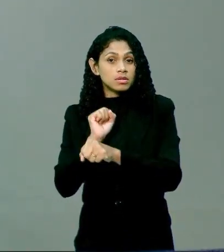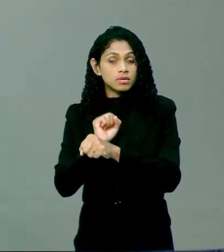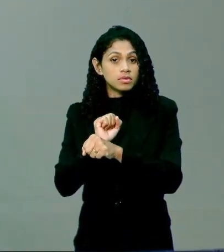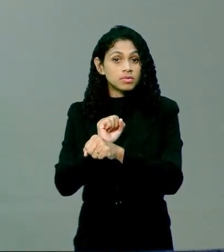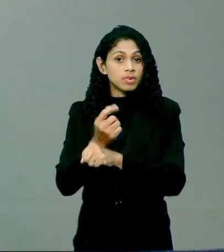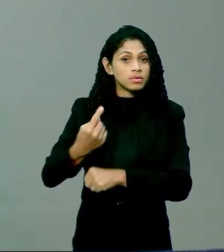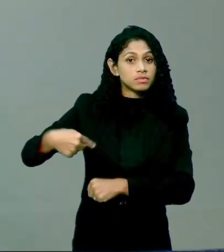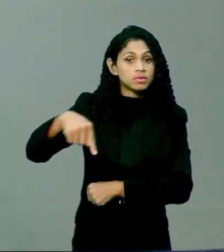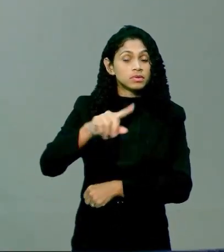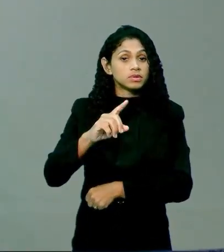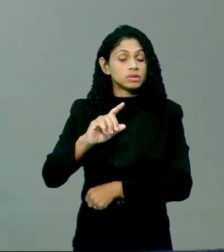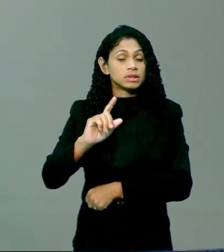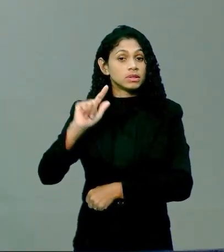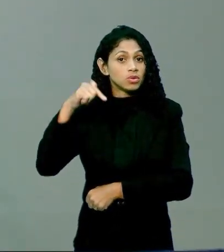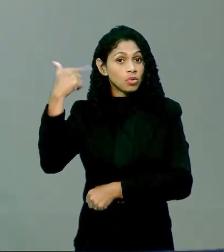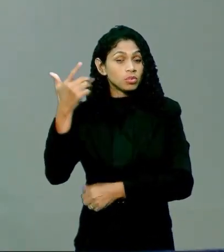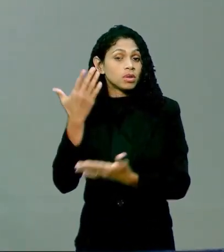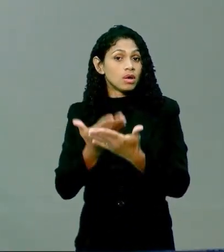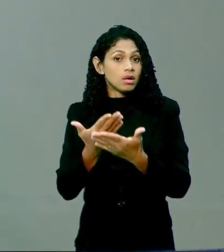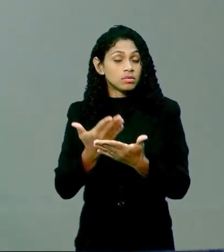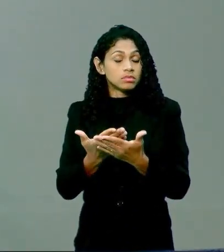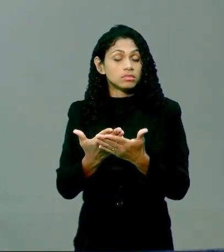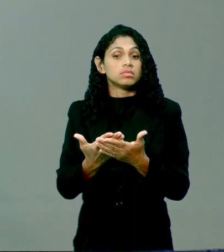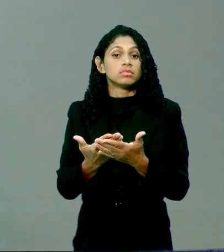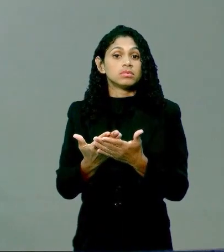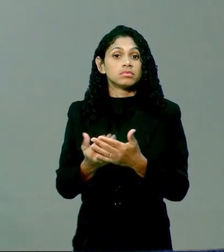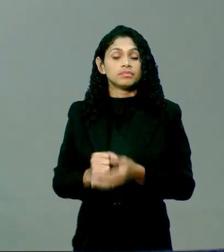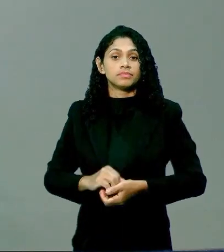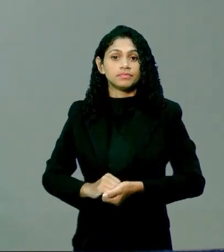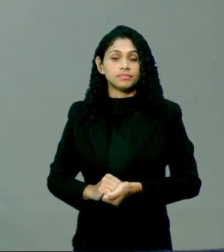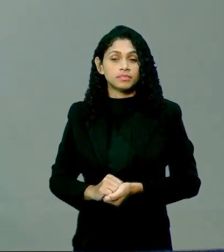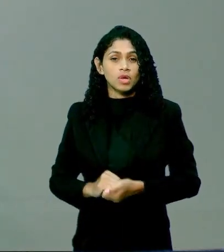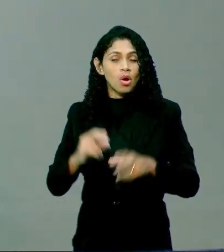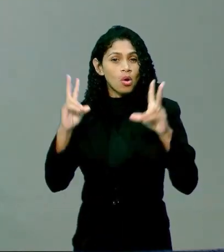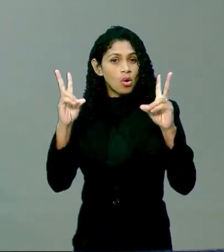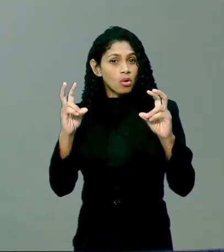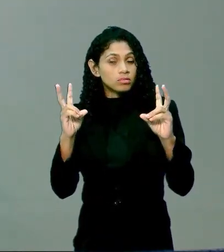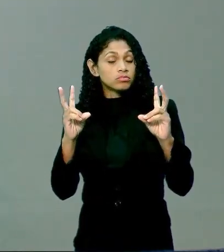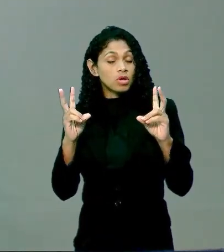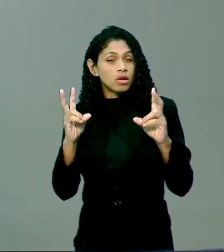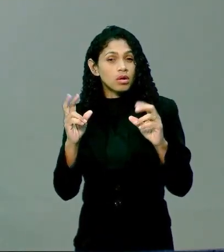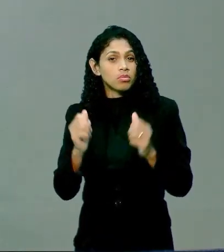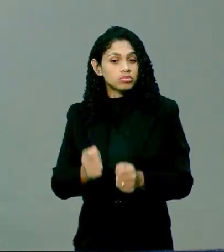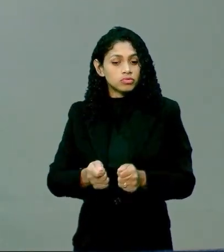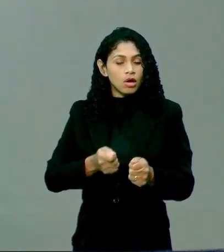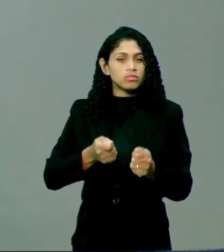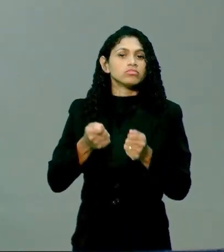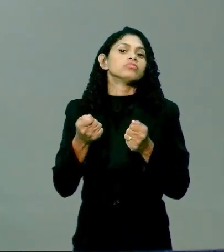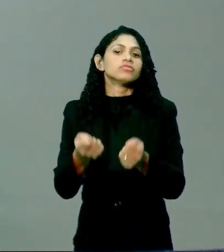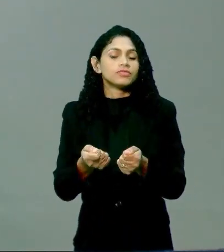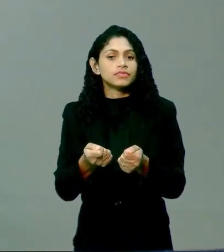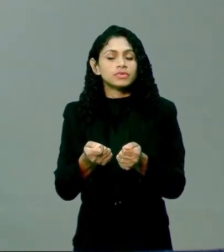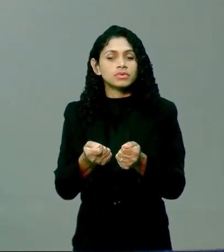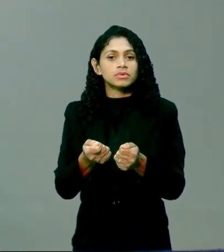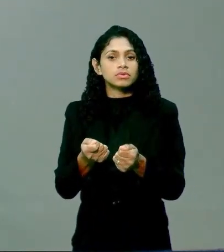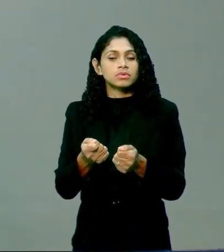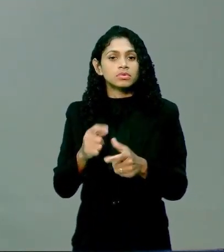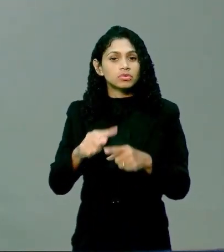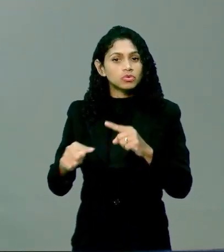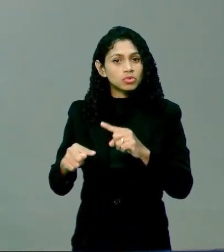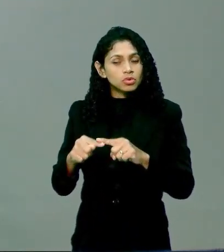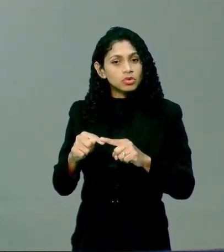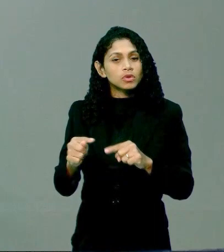vocês na nossa próxima aula, onde vamos abordar a respeito das forças que são submetidas sobre os corpos